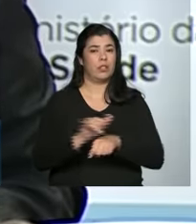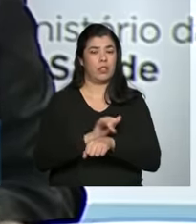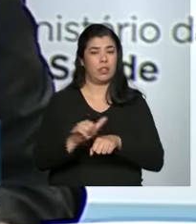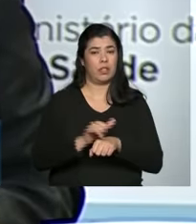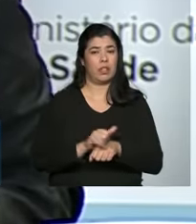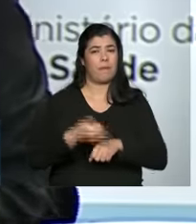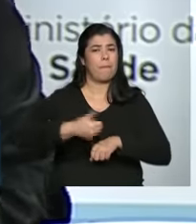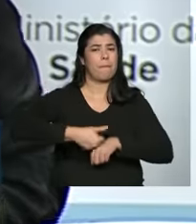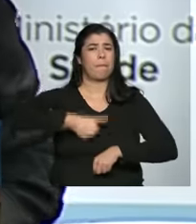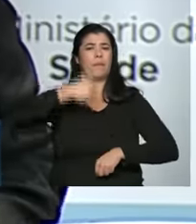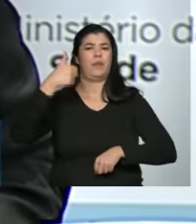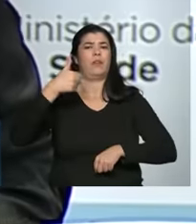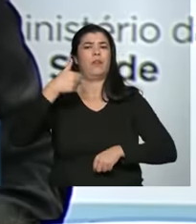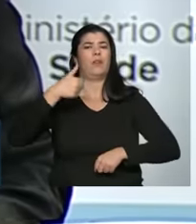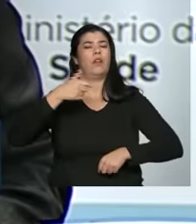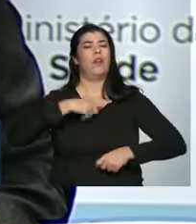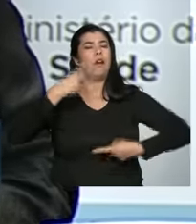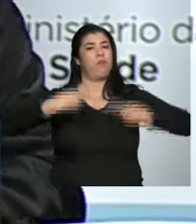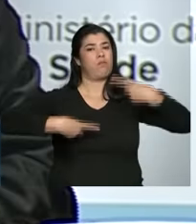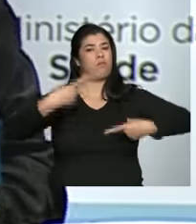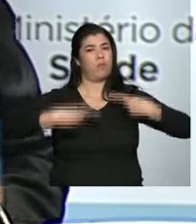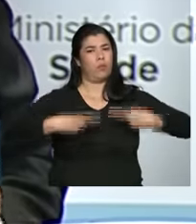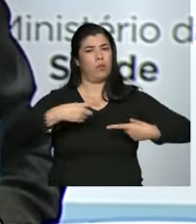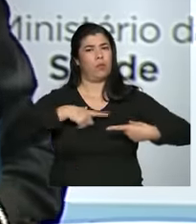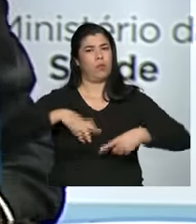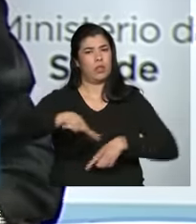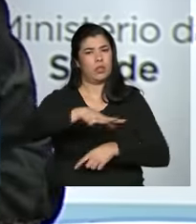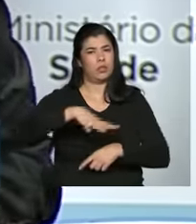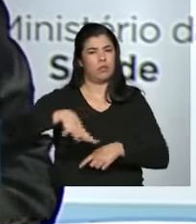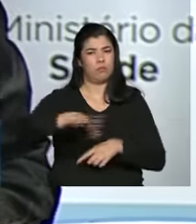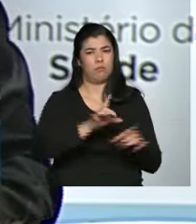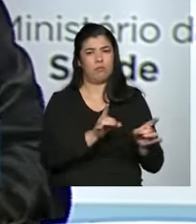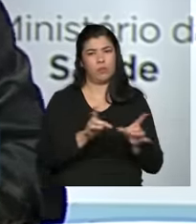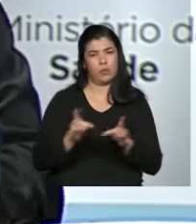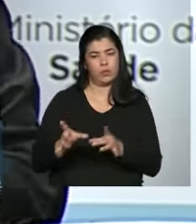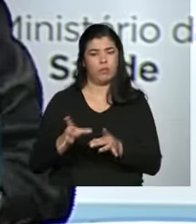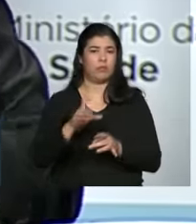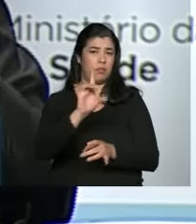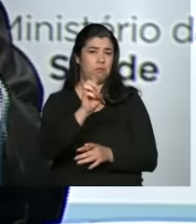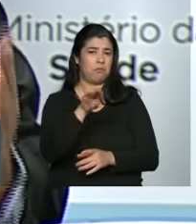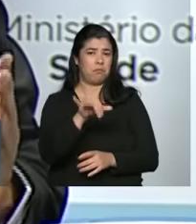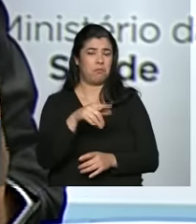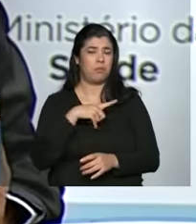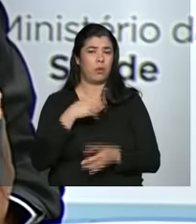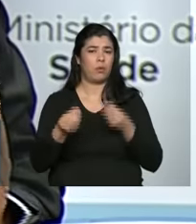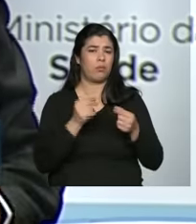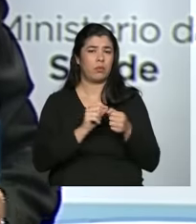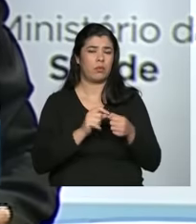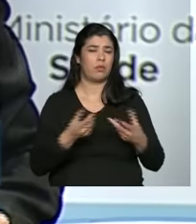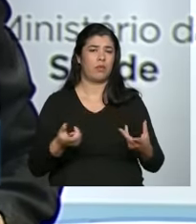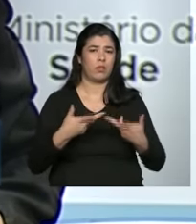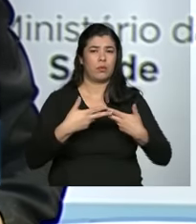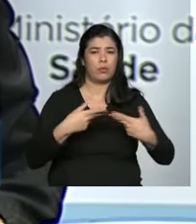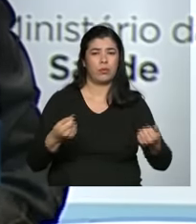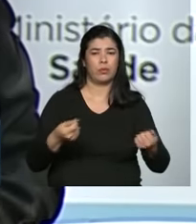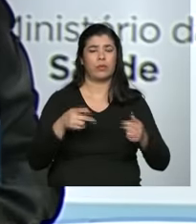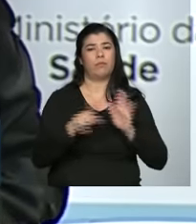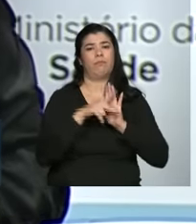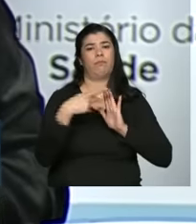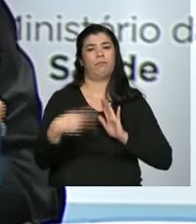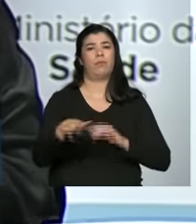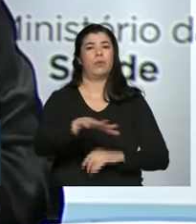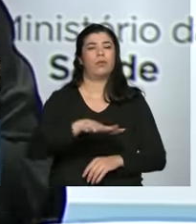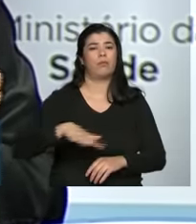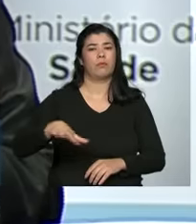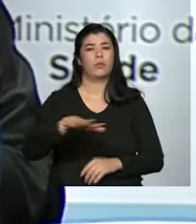concorrência atualmente existente no setor é fundamental que a gente melhore os requisitos de concorrência as condições de concorrência no